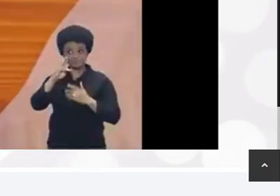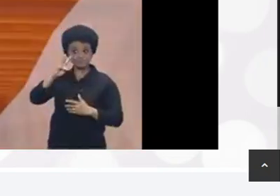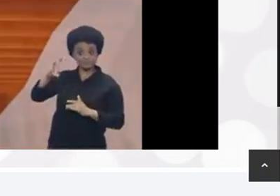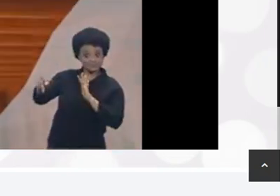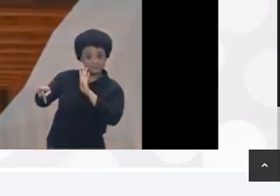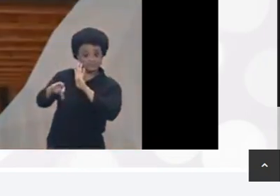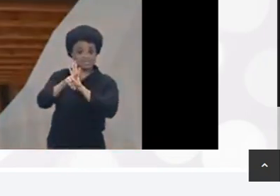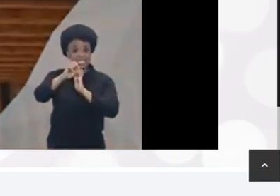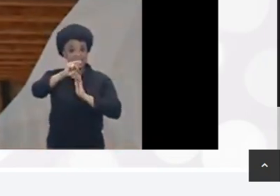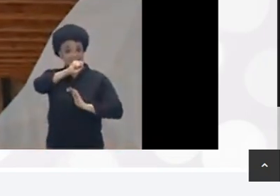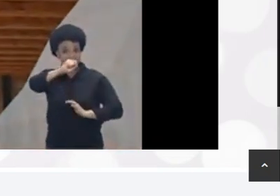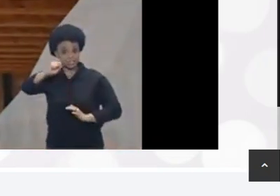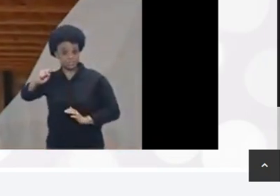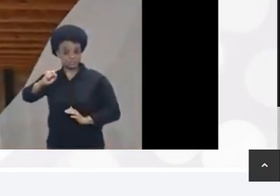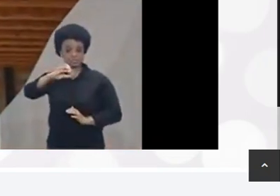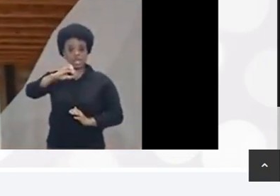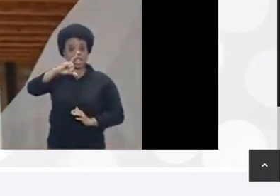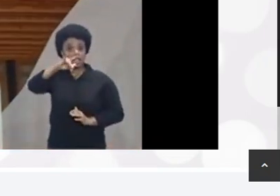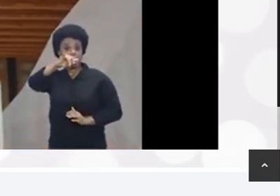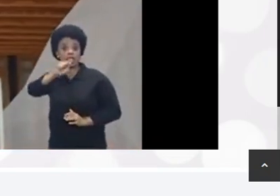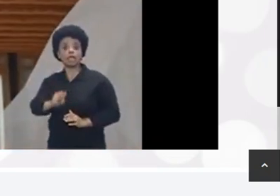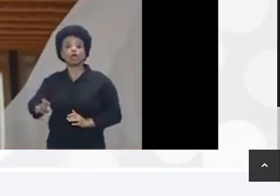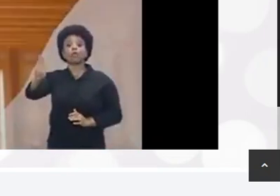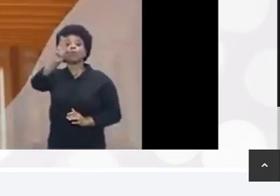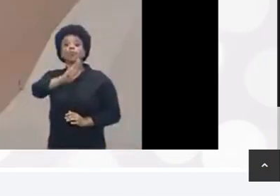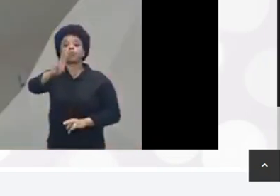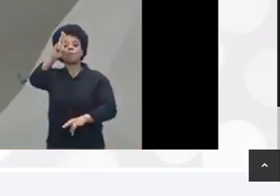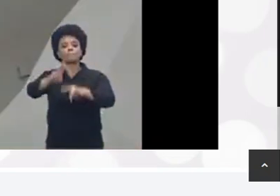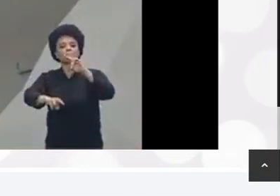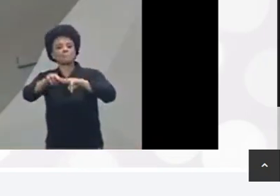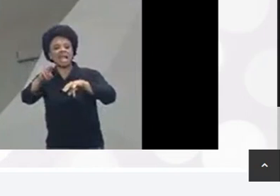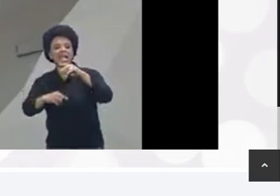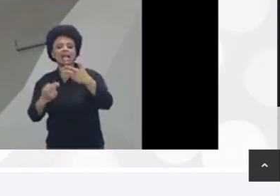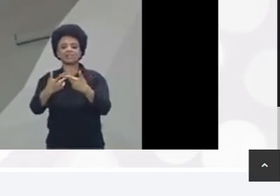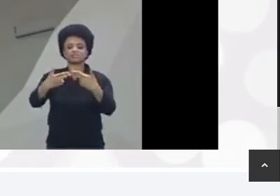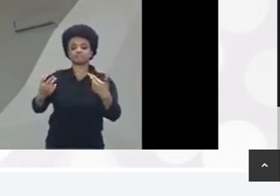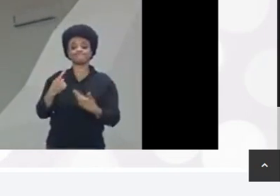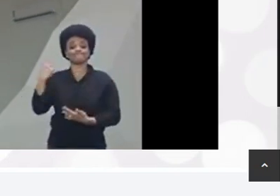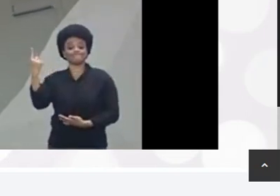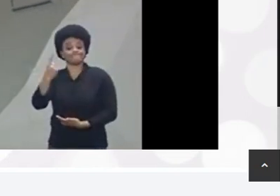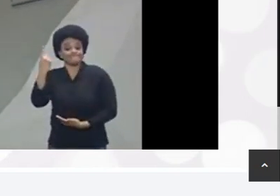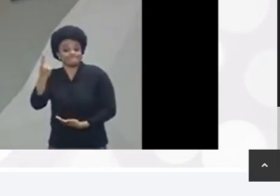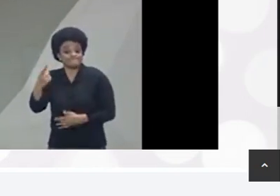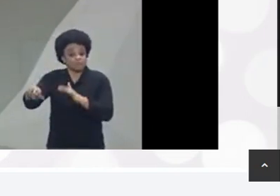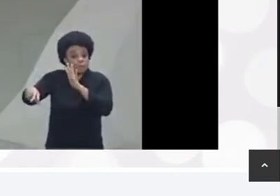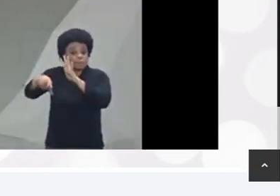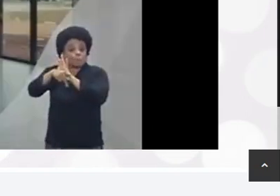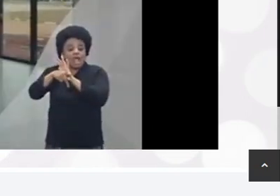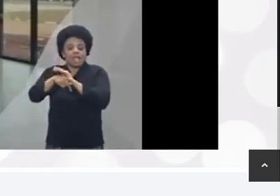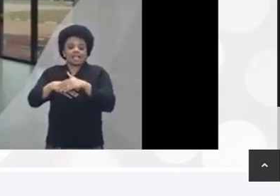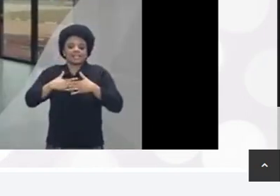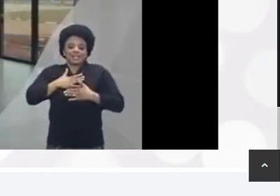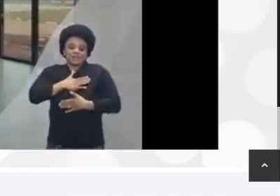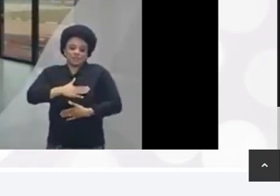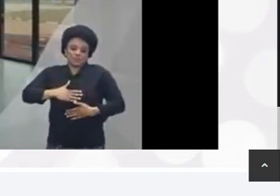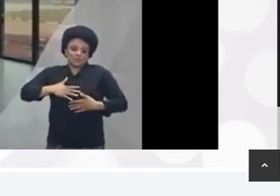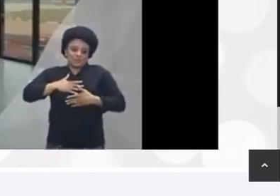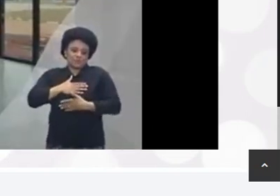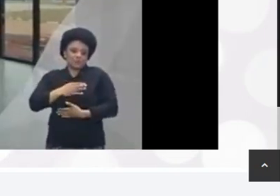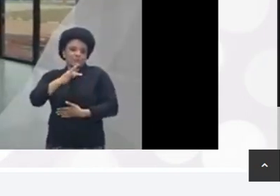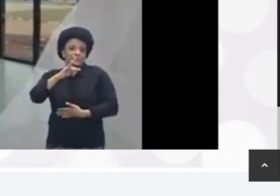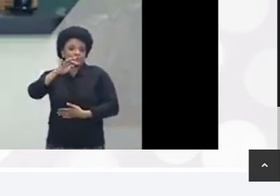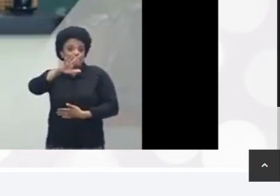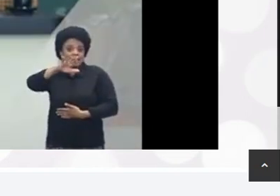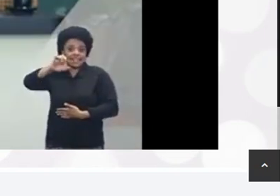climáticas, nada melhor que utilizar materiais isolantes, que inclusive ajudam no conforto térmico, acústico